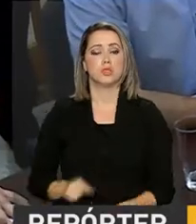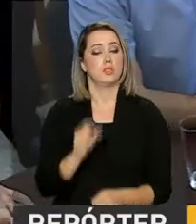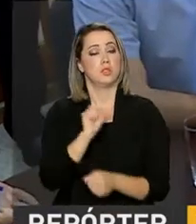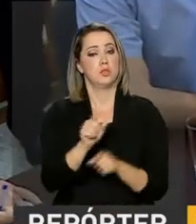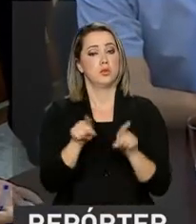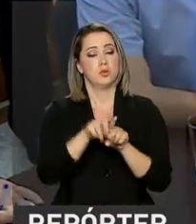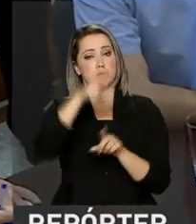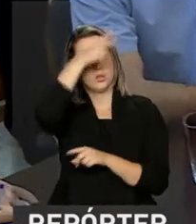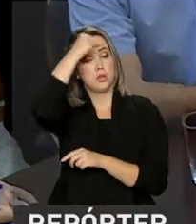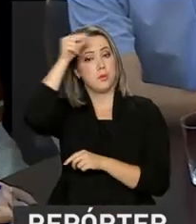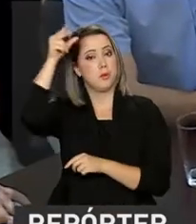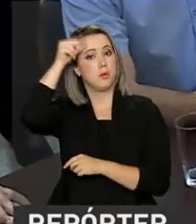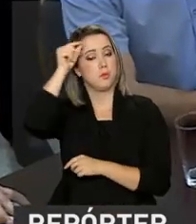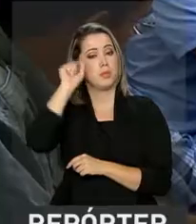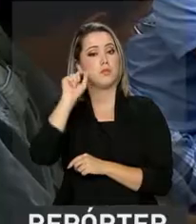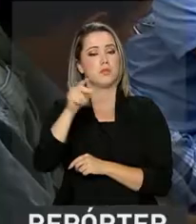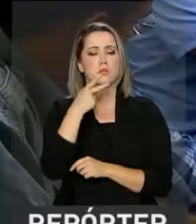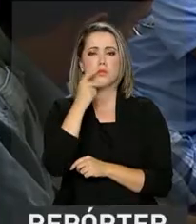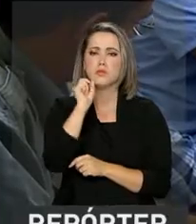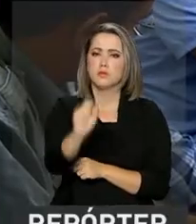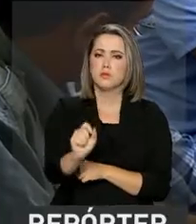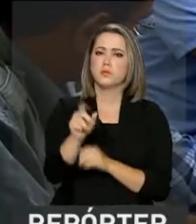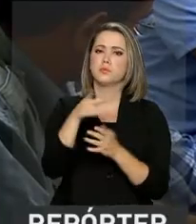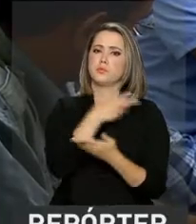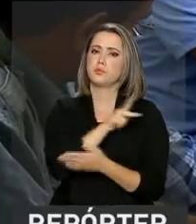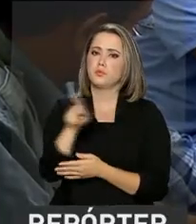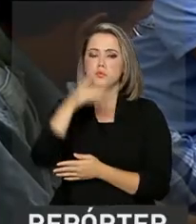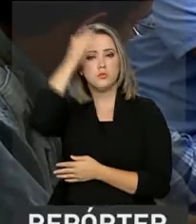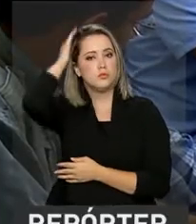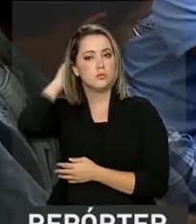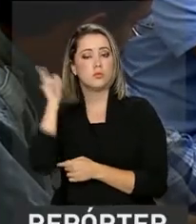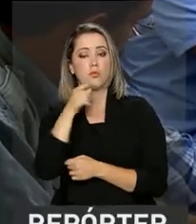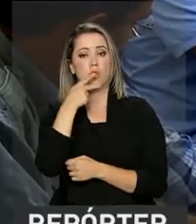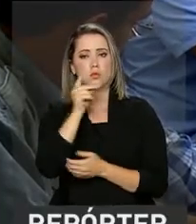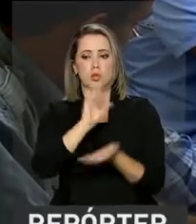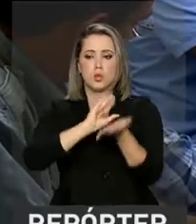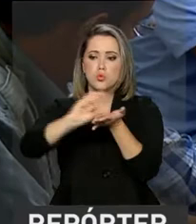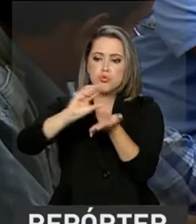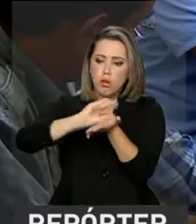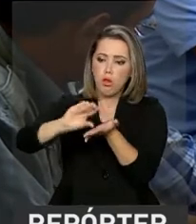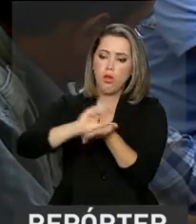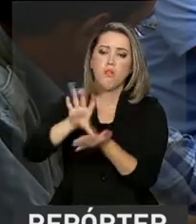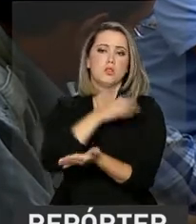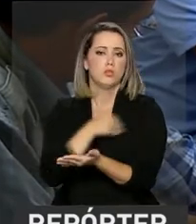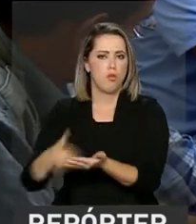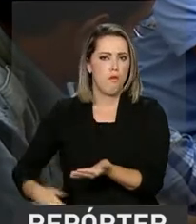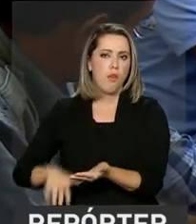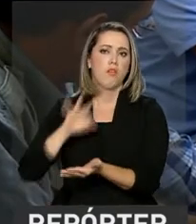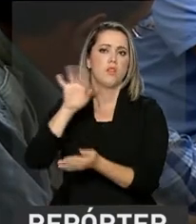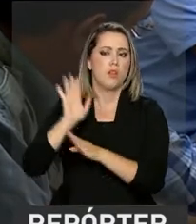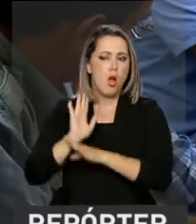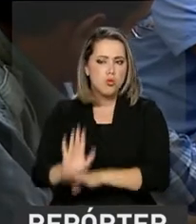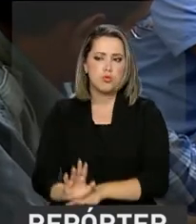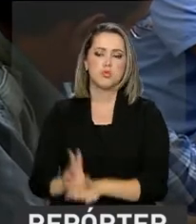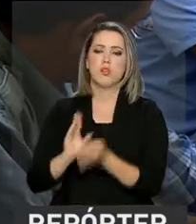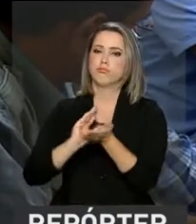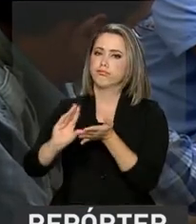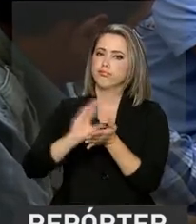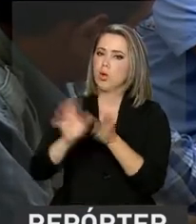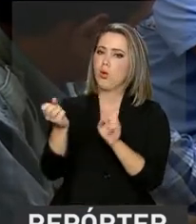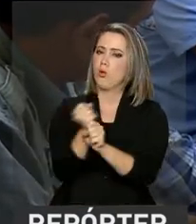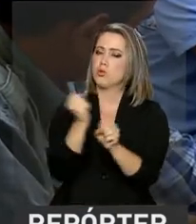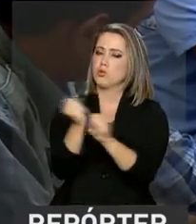de maceió rui palmeira segundo o presidente michel temer os recursos do governo federal vão ser destinados para a reconstrução